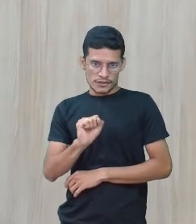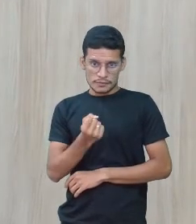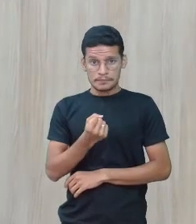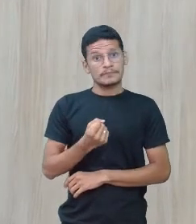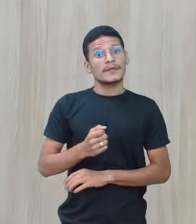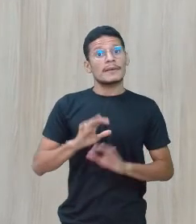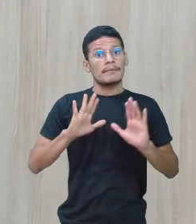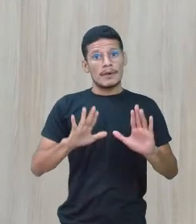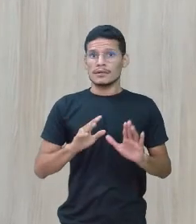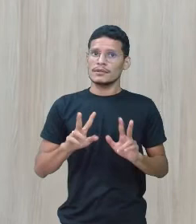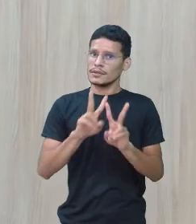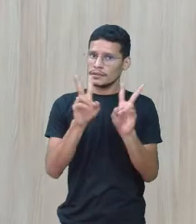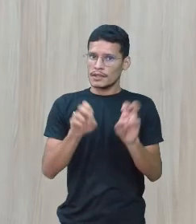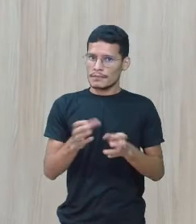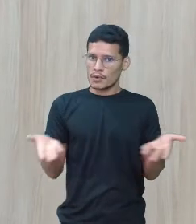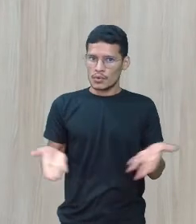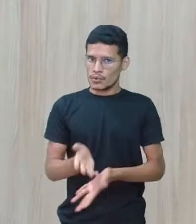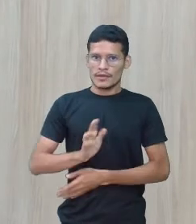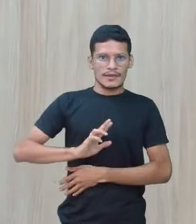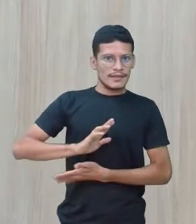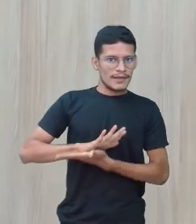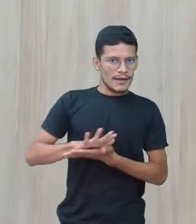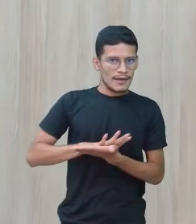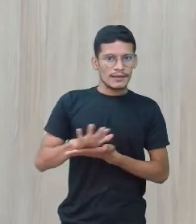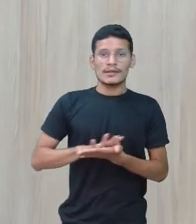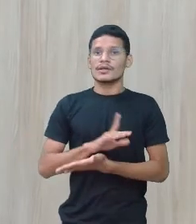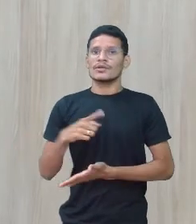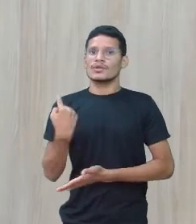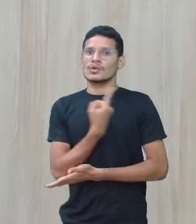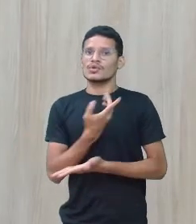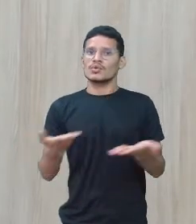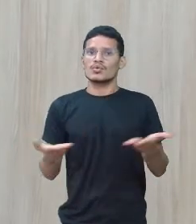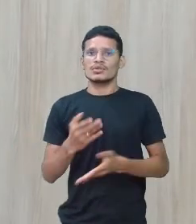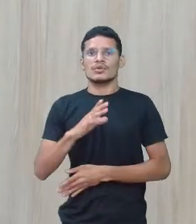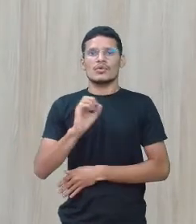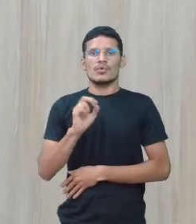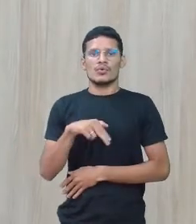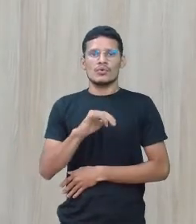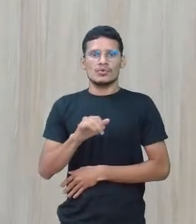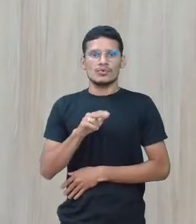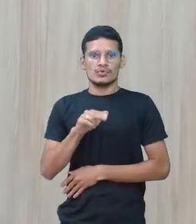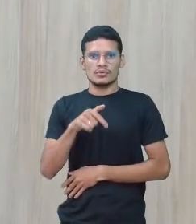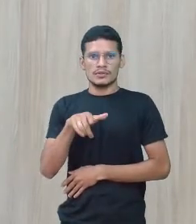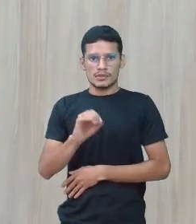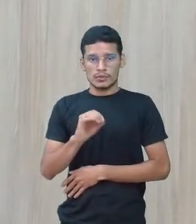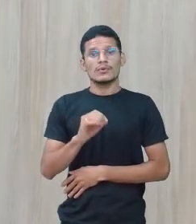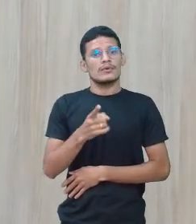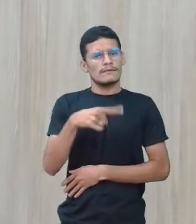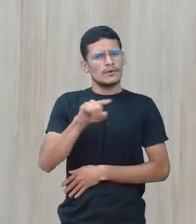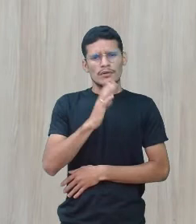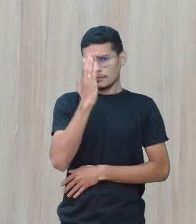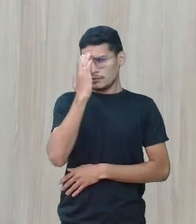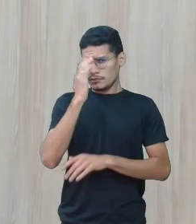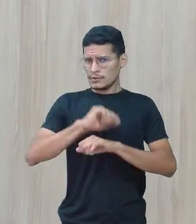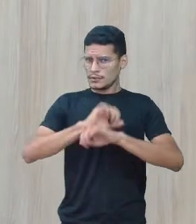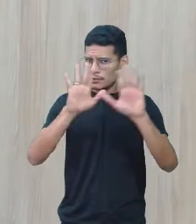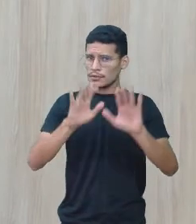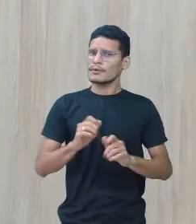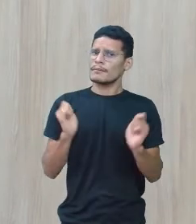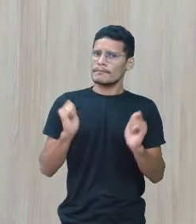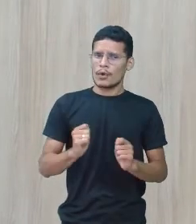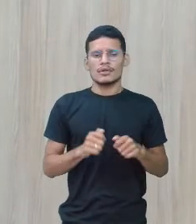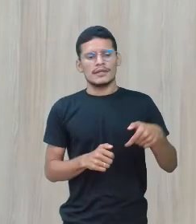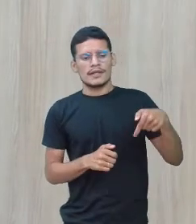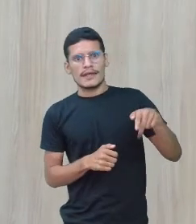mas não é o tema da aula de hoje, tá? A gente está vendo primeiro as conjunções. Ficou claro? E ela pode ser o que ou o